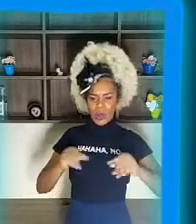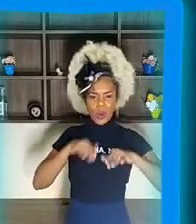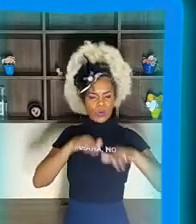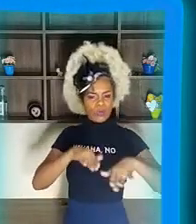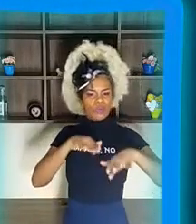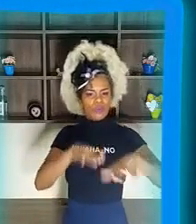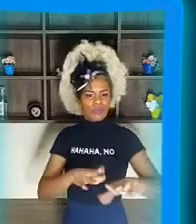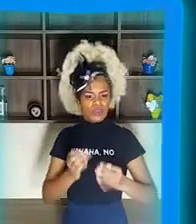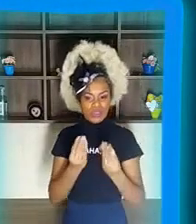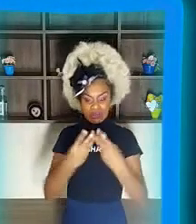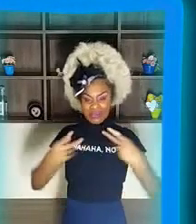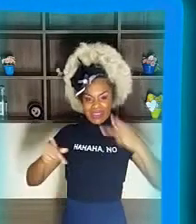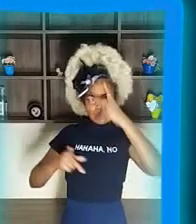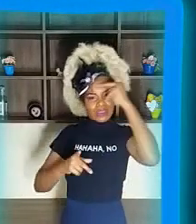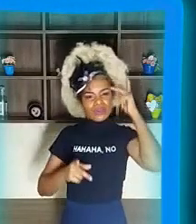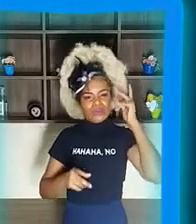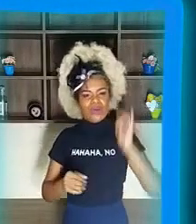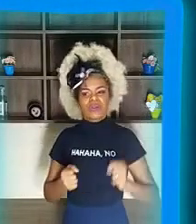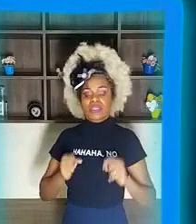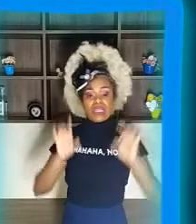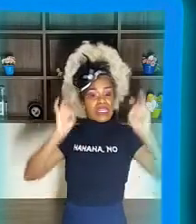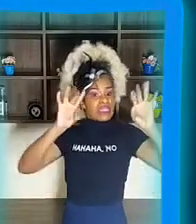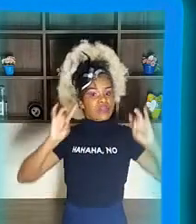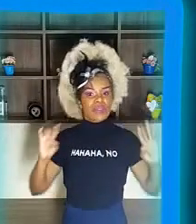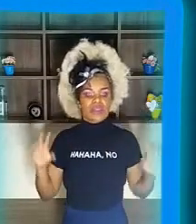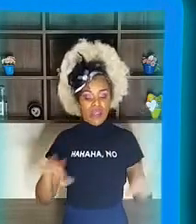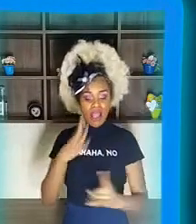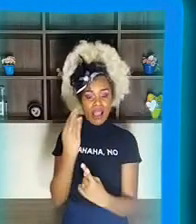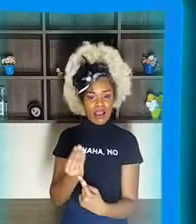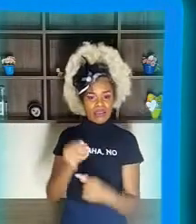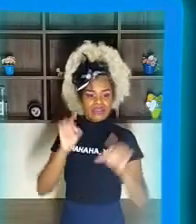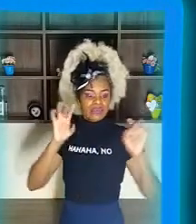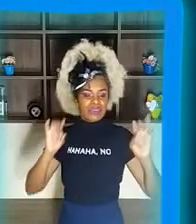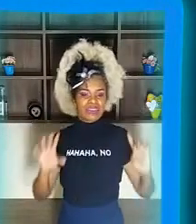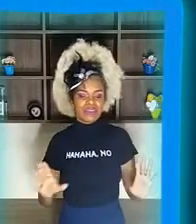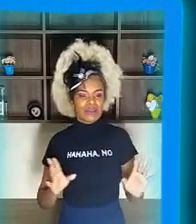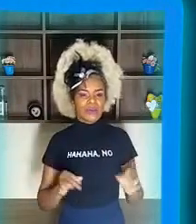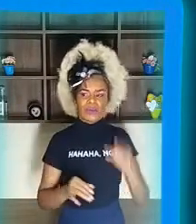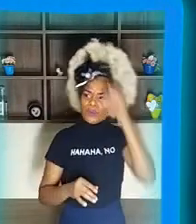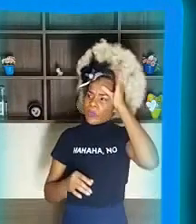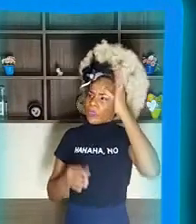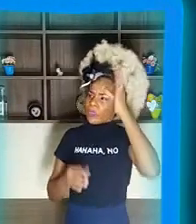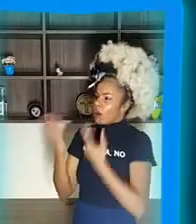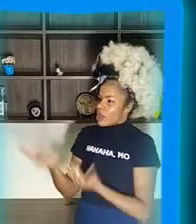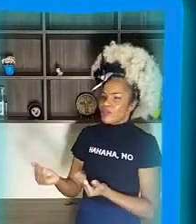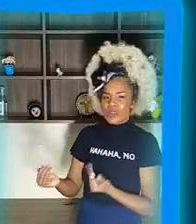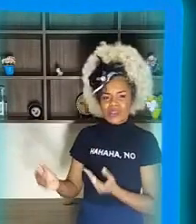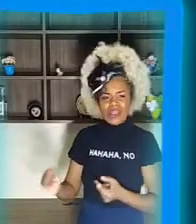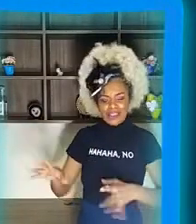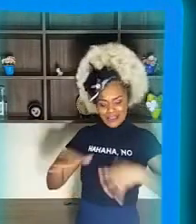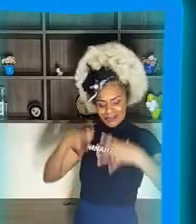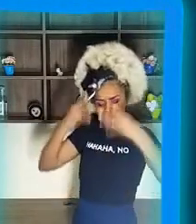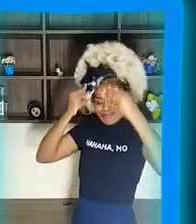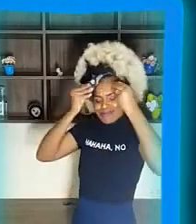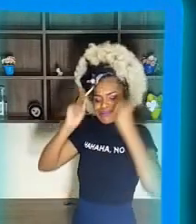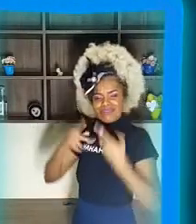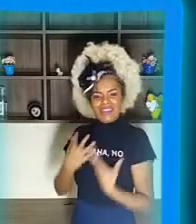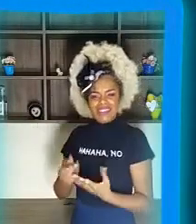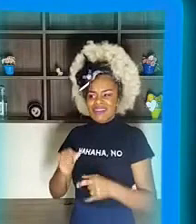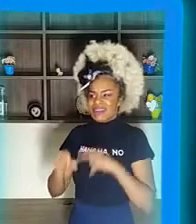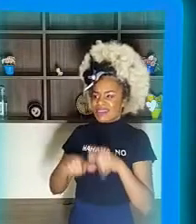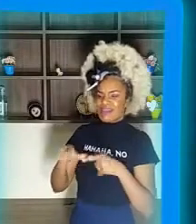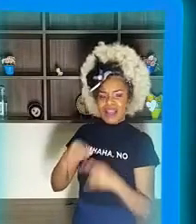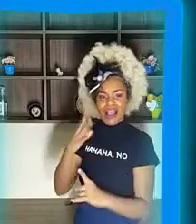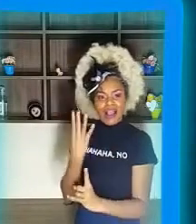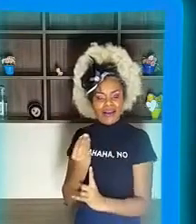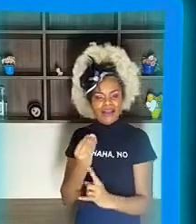de tanta gente assim especializado na arte, né? Se especializando. E como as mocidades inspiram, né? Os jovens a trabalharem com a arte. Gente,